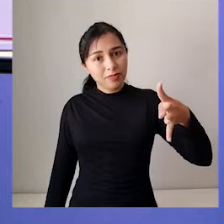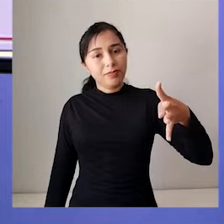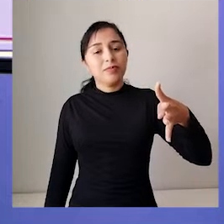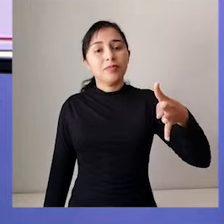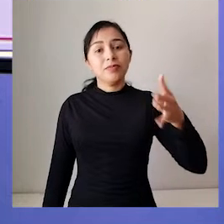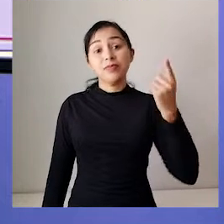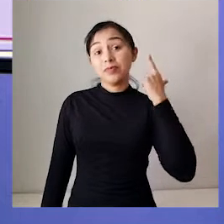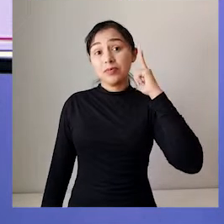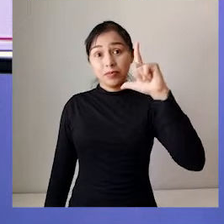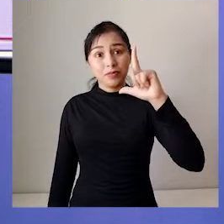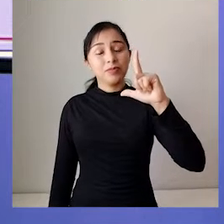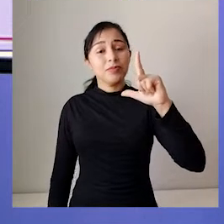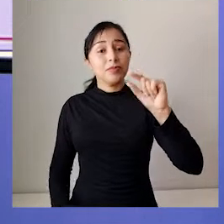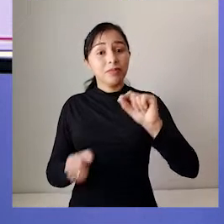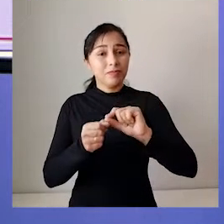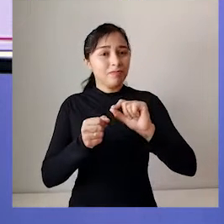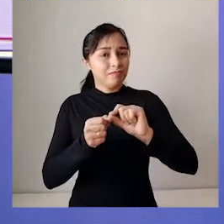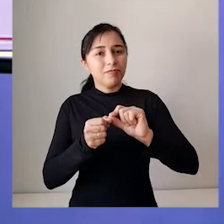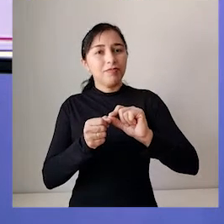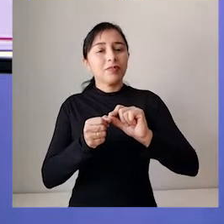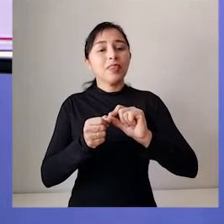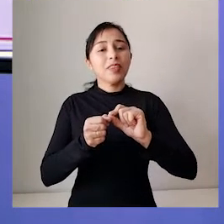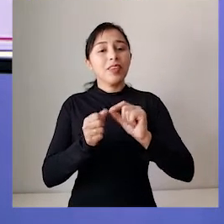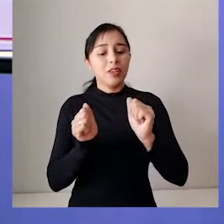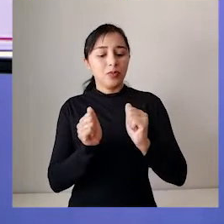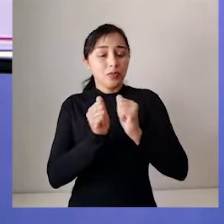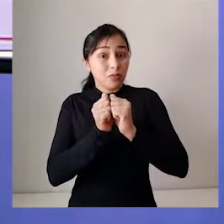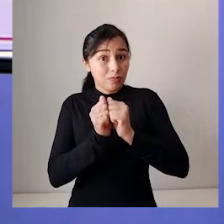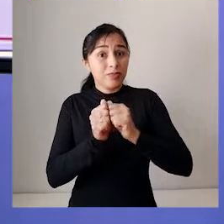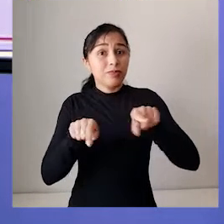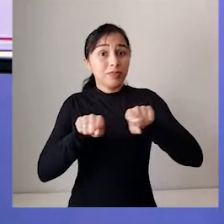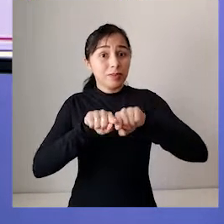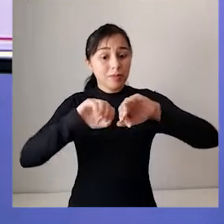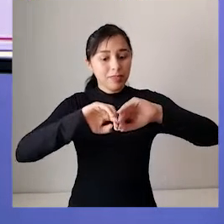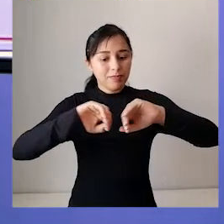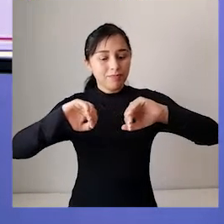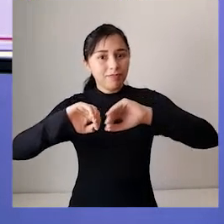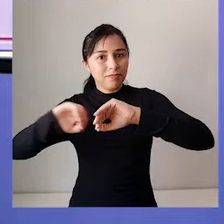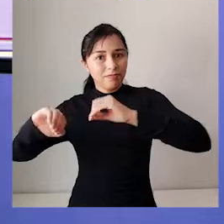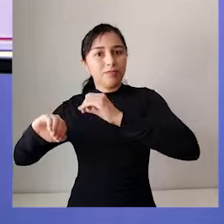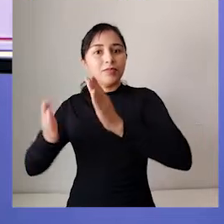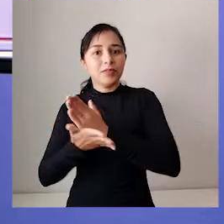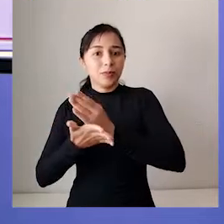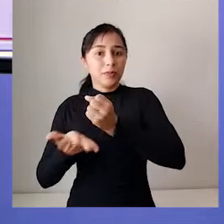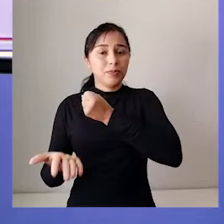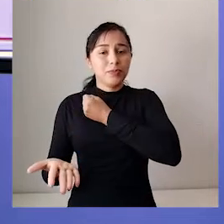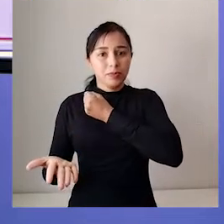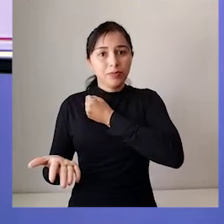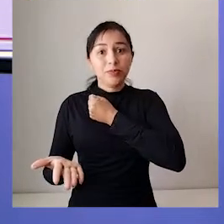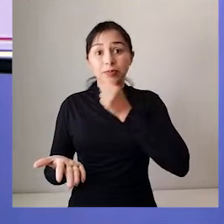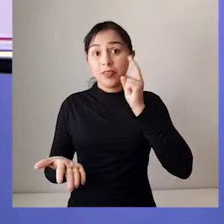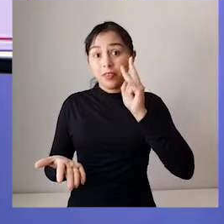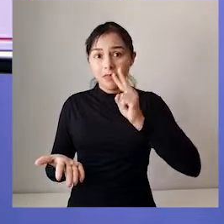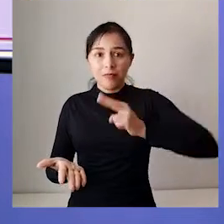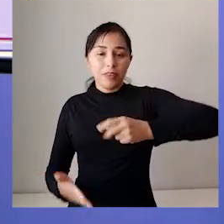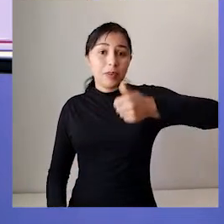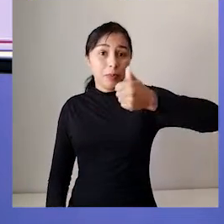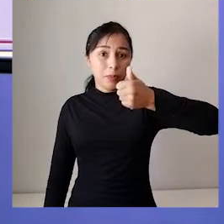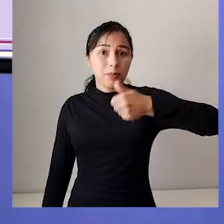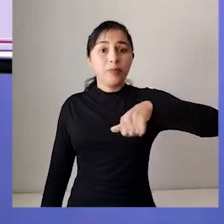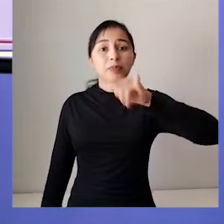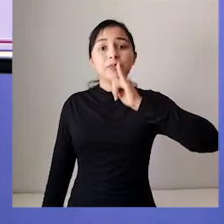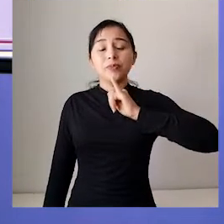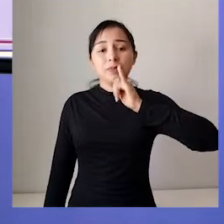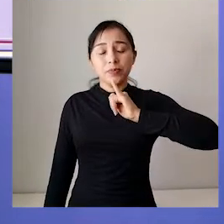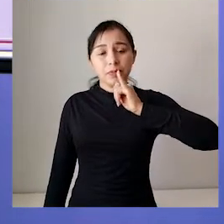distribuição, realizar a composição e a decomposição de alguns numerais. Vamos lá, então? Nós temos aqui